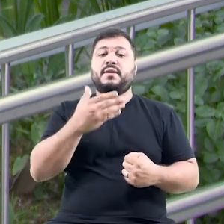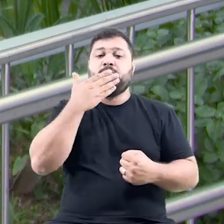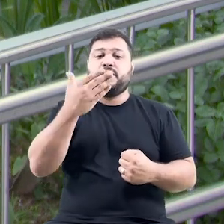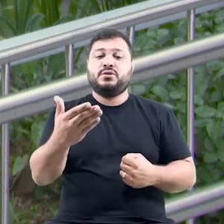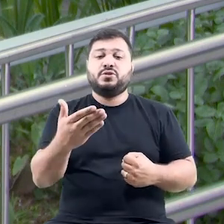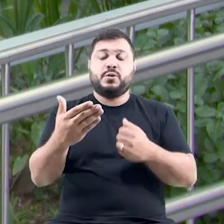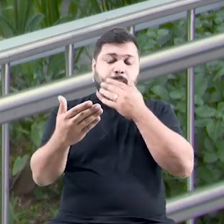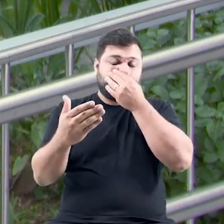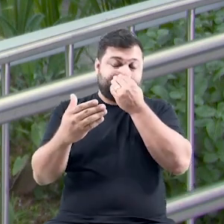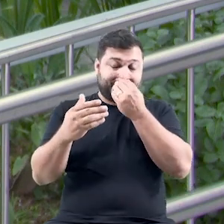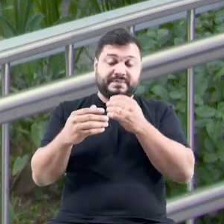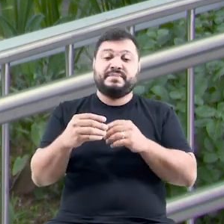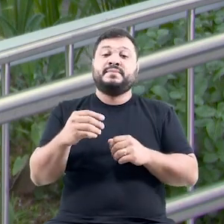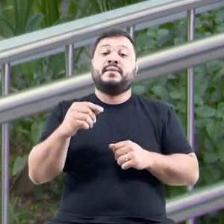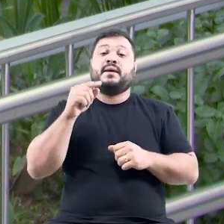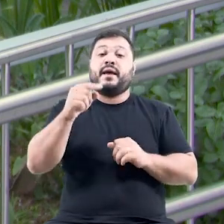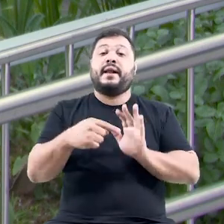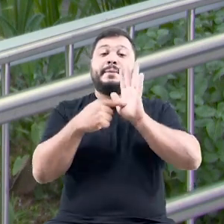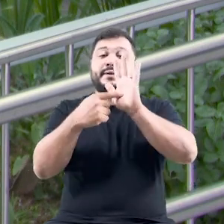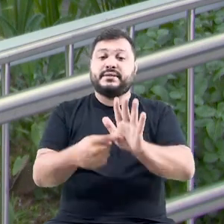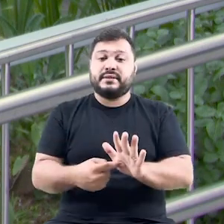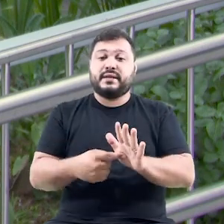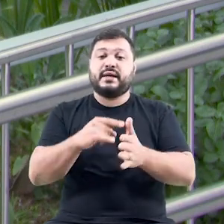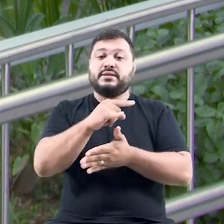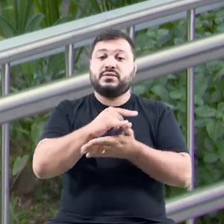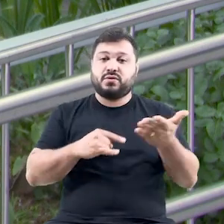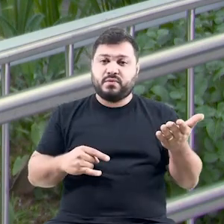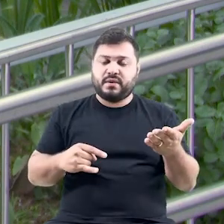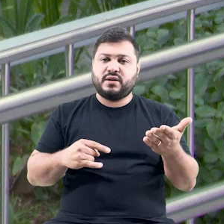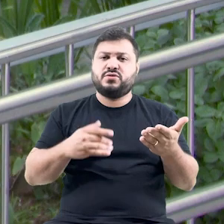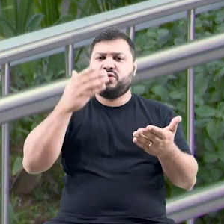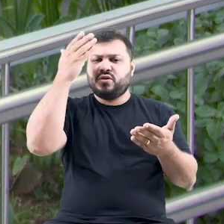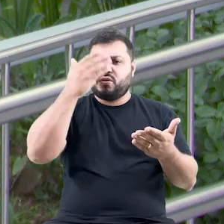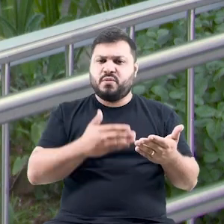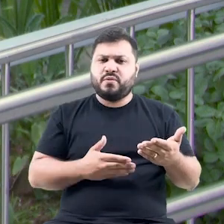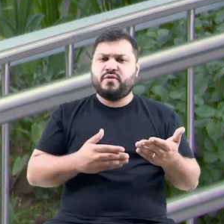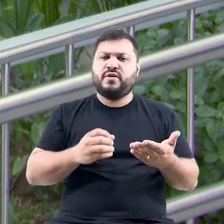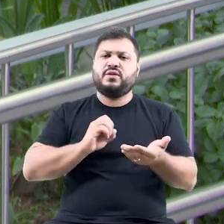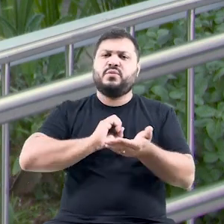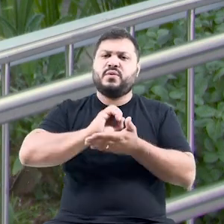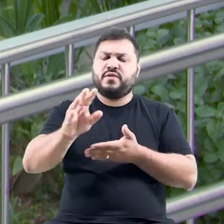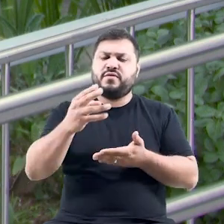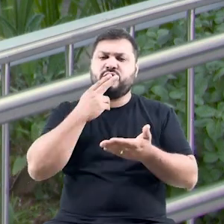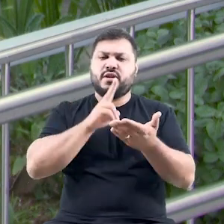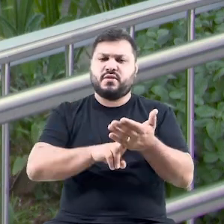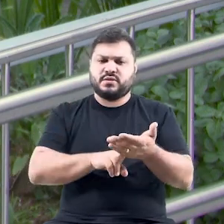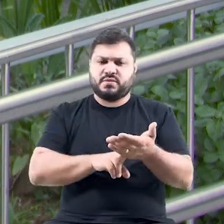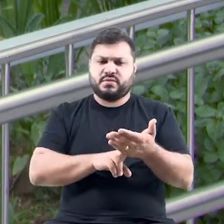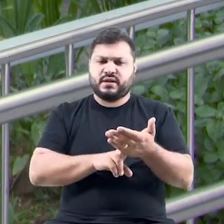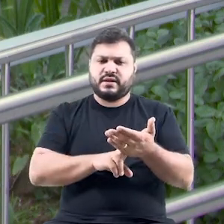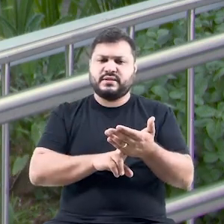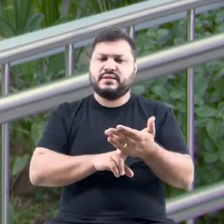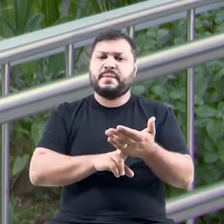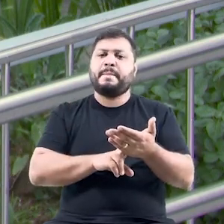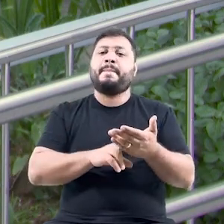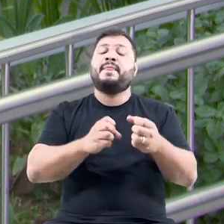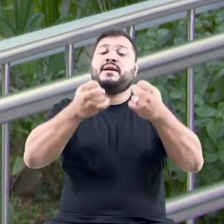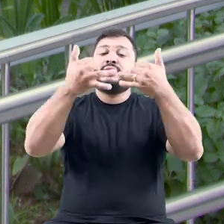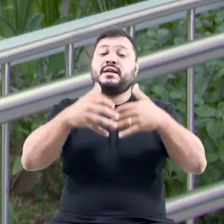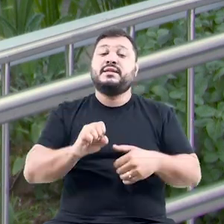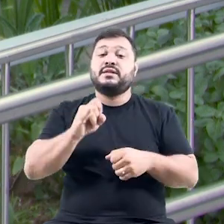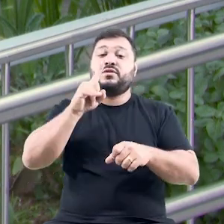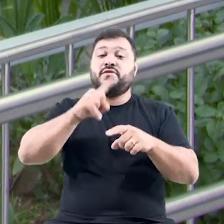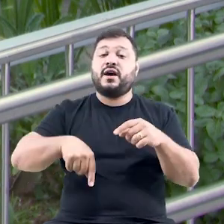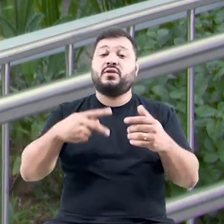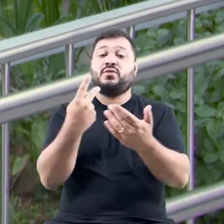União solicitou que a penitenciária apresentasse documentos comprovando o envio da correspondência e esclarecendo